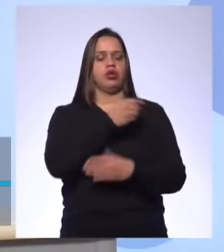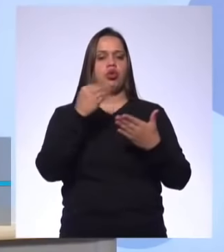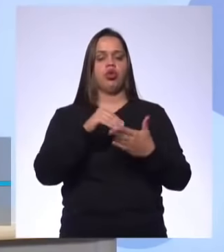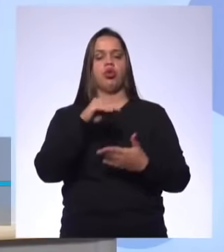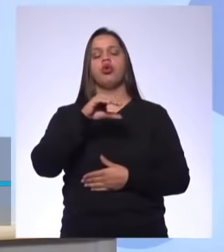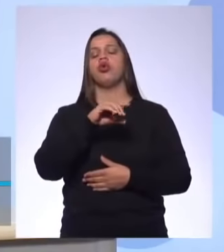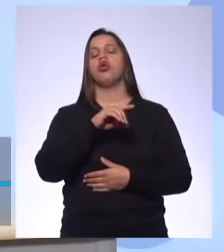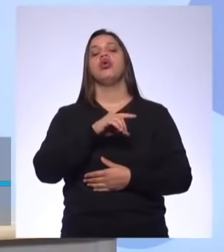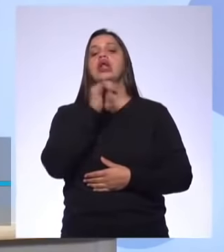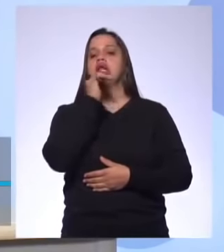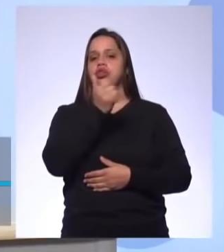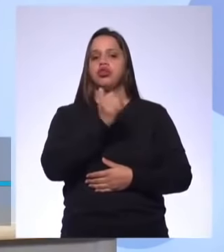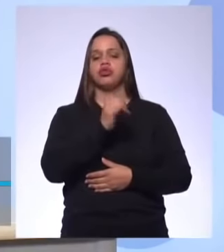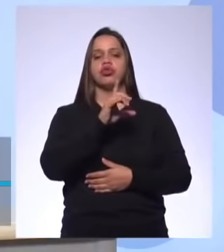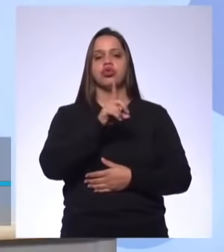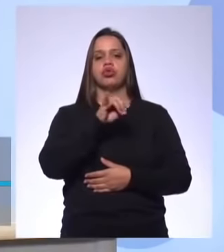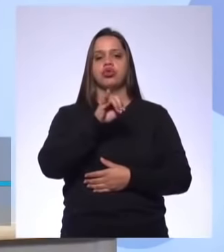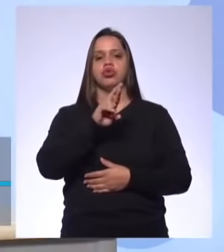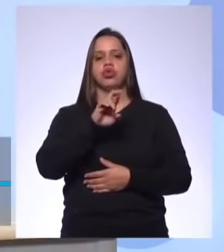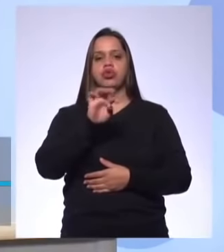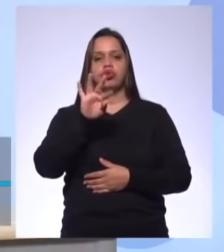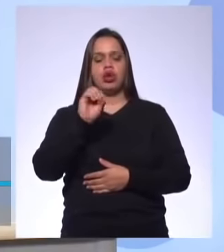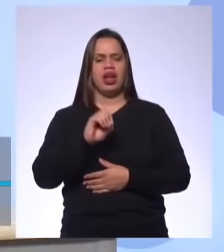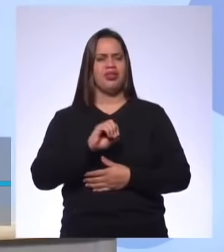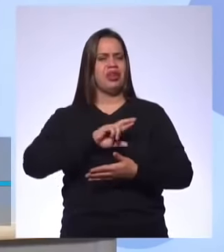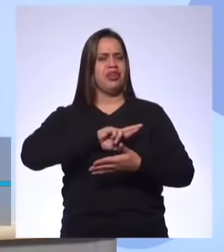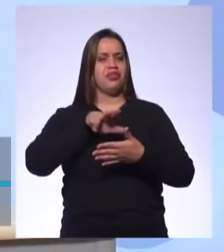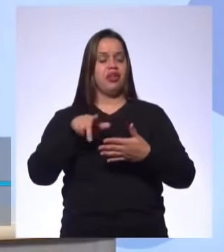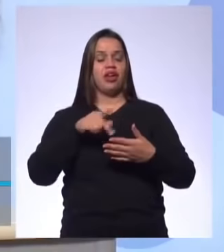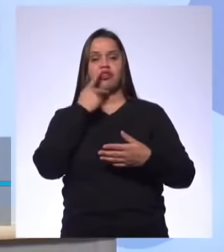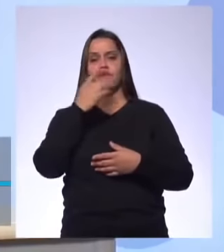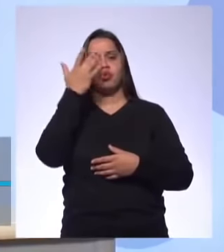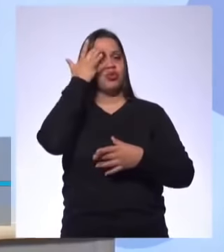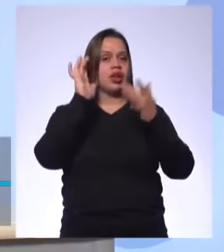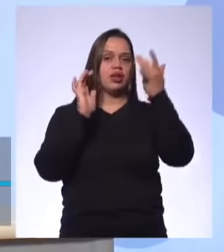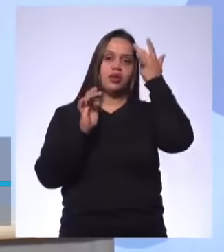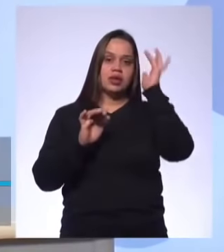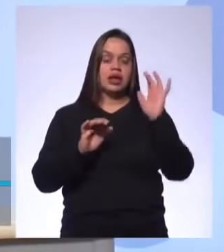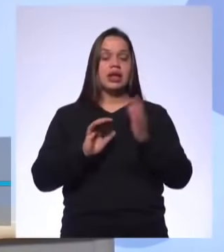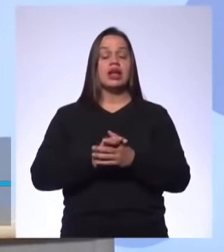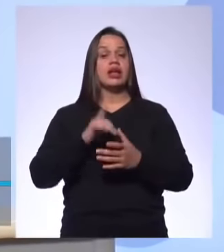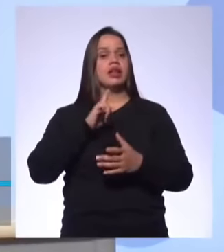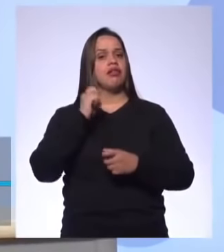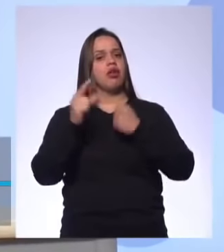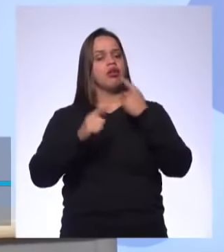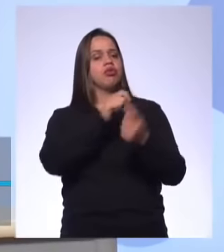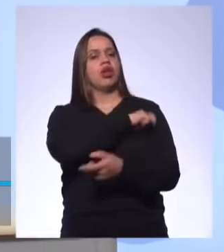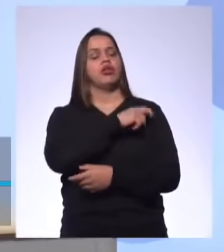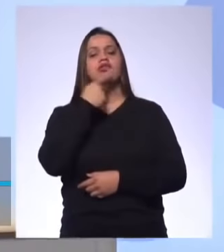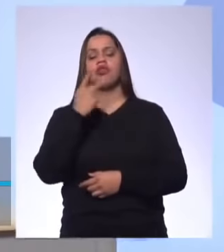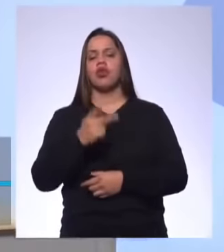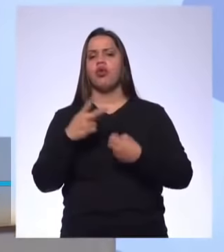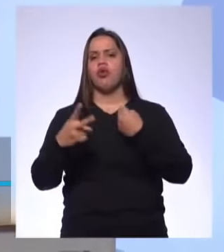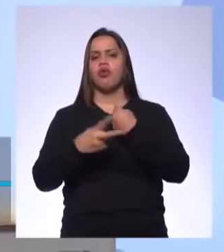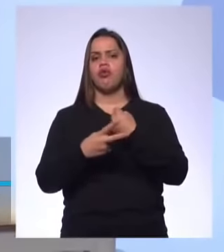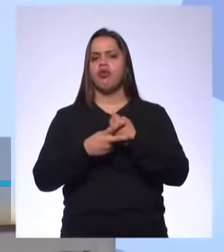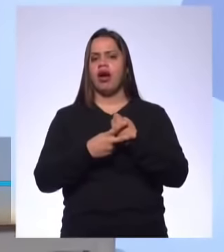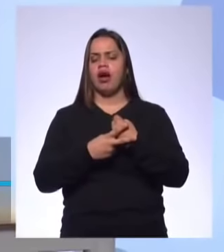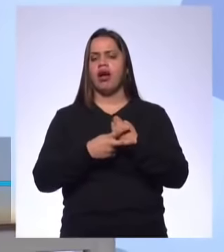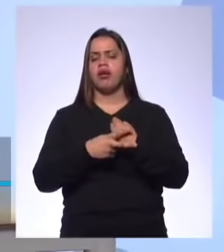aí, vários dizendo, ai, não sei, não sei. E alguns alunos, Dani, você perguntou bem ali, qual verbo de